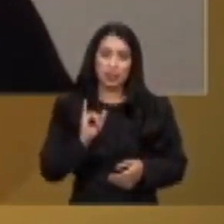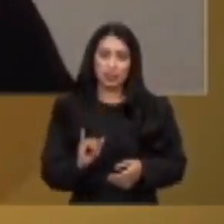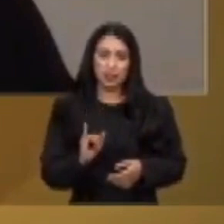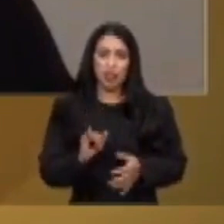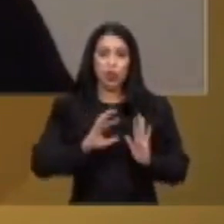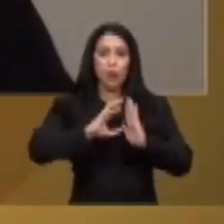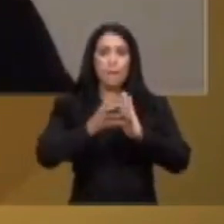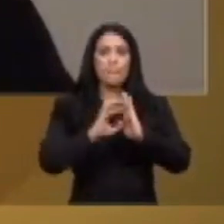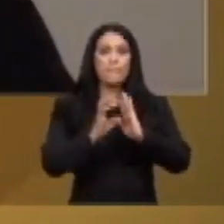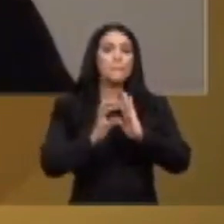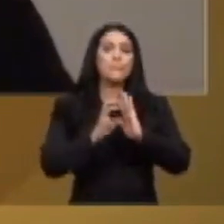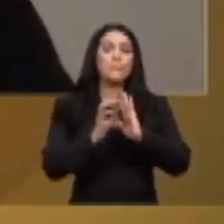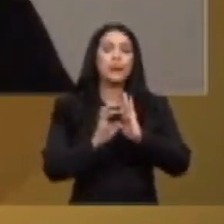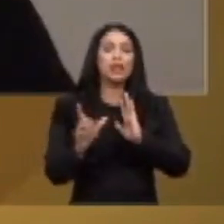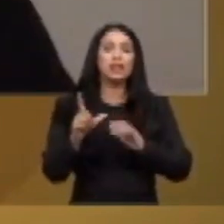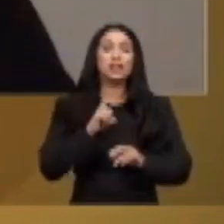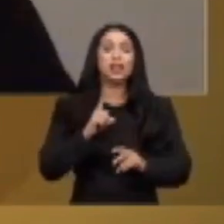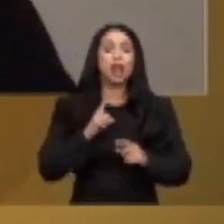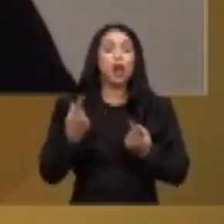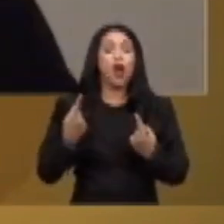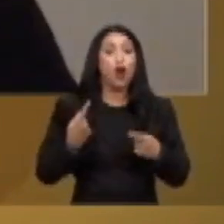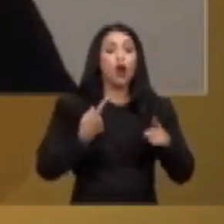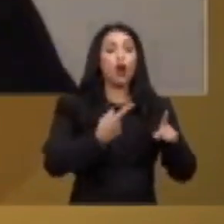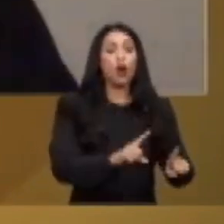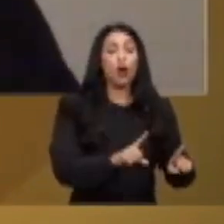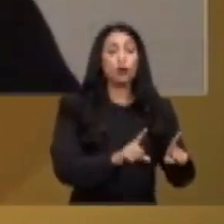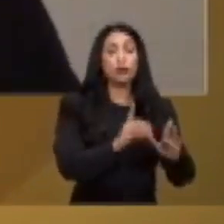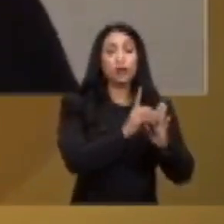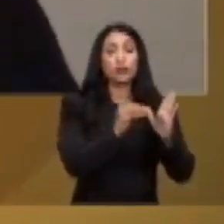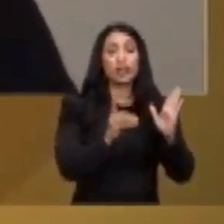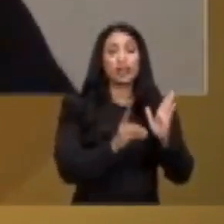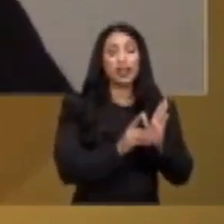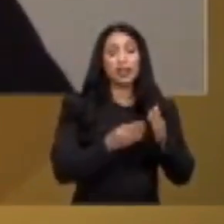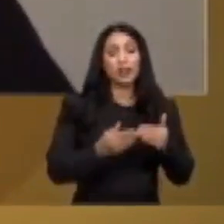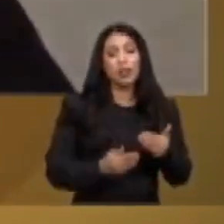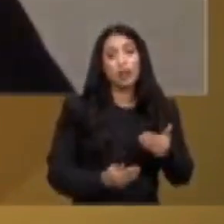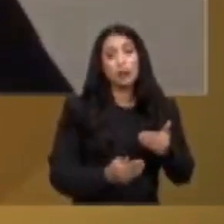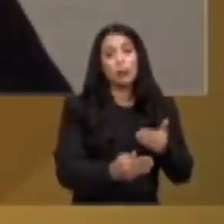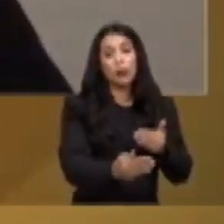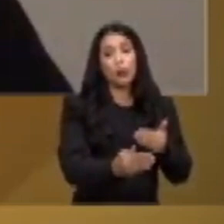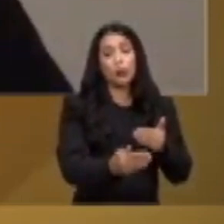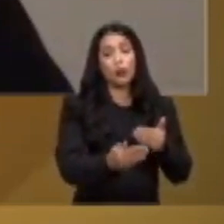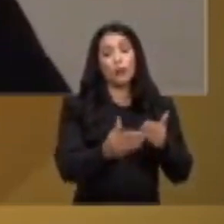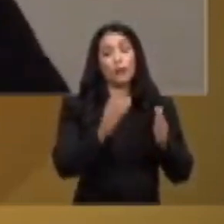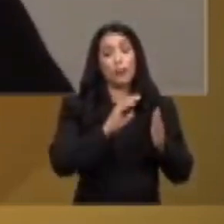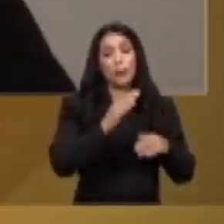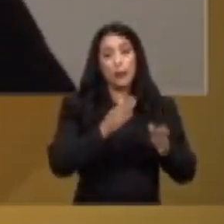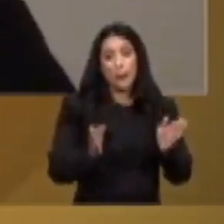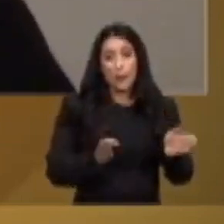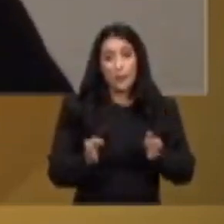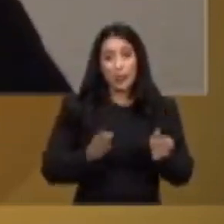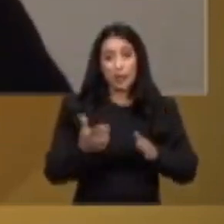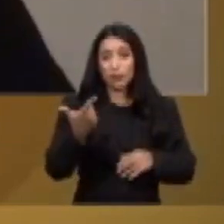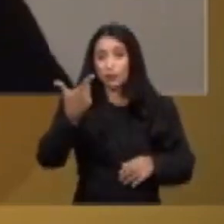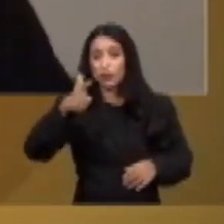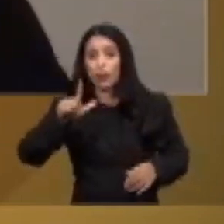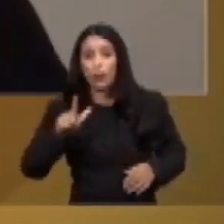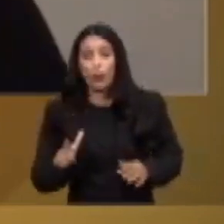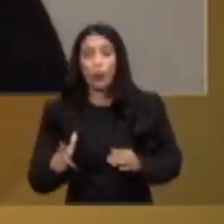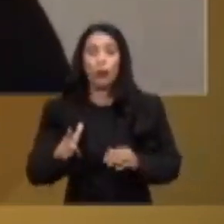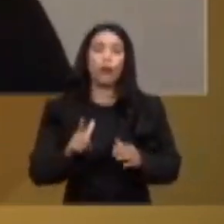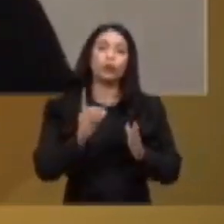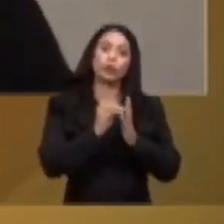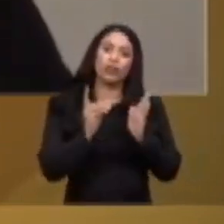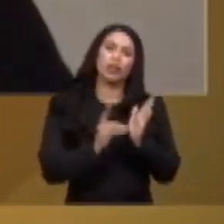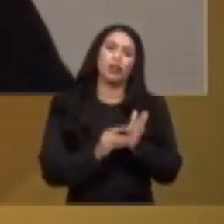que se insurge contra um decreto que prorrogou o prazo de outro decreto. É assim que estão acontecendo as coisas, com